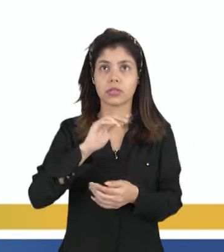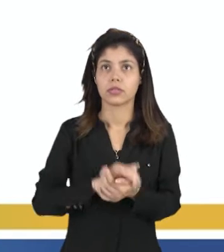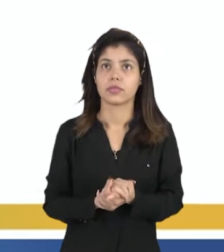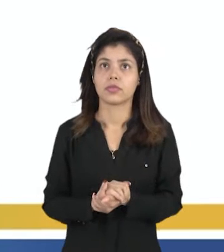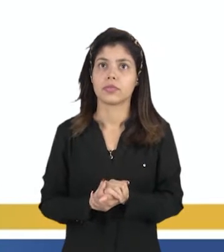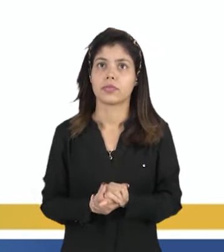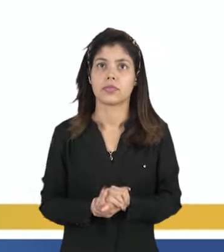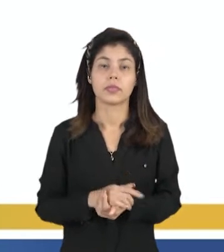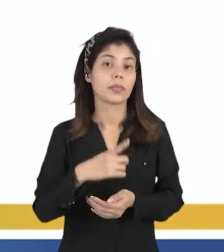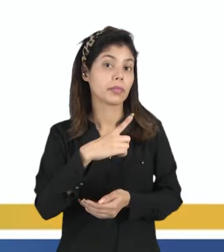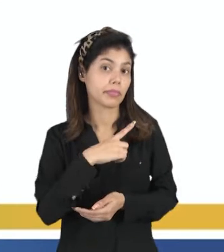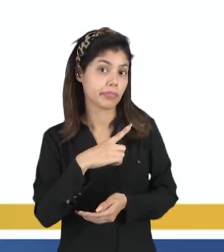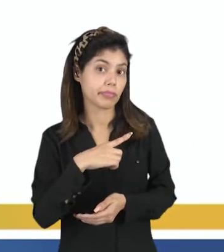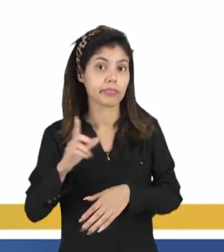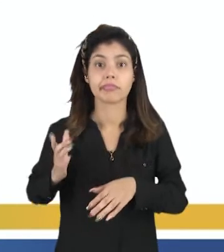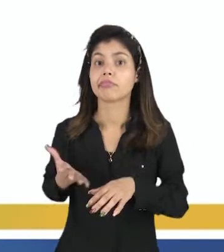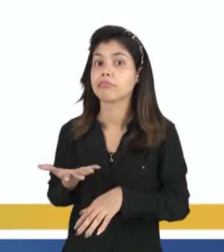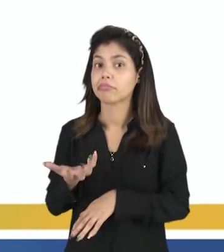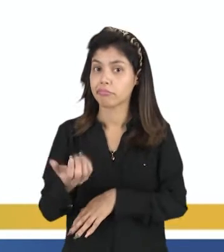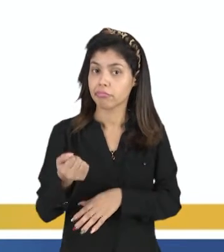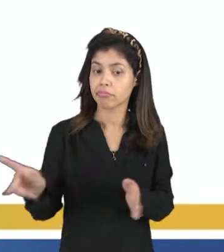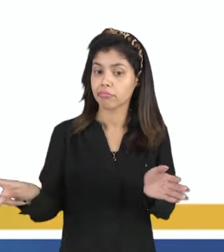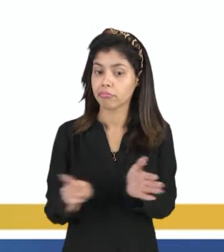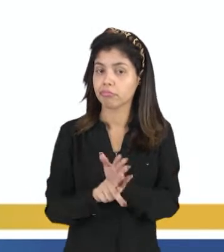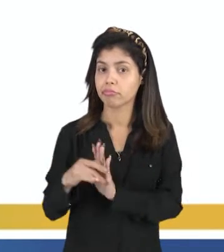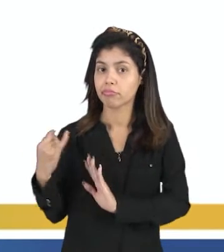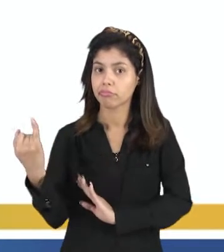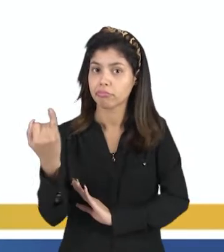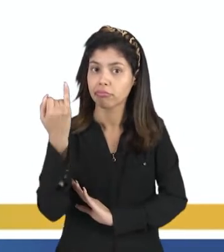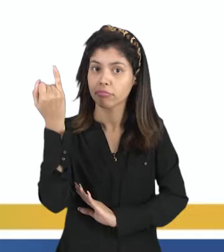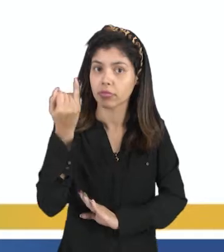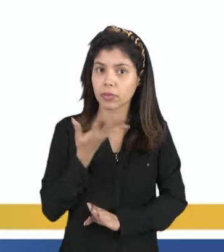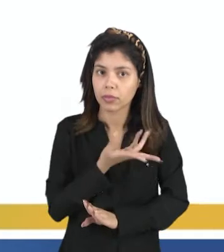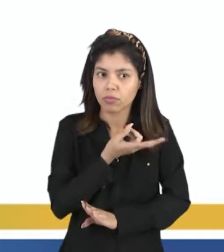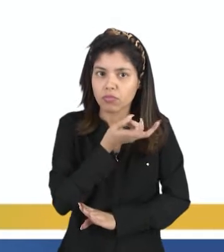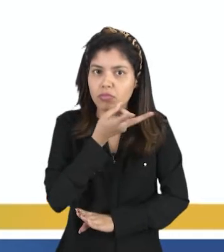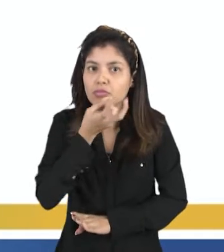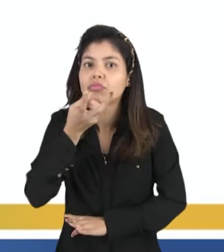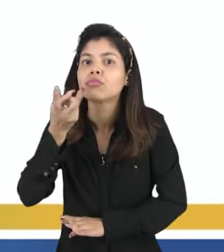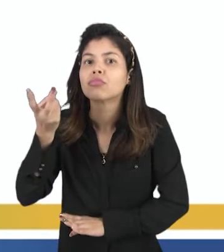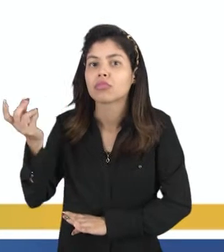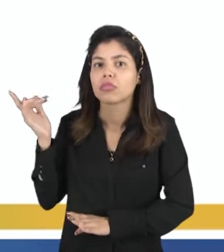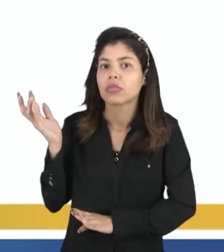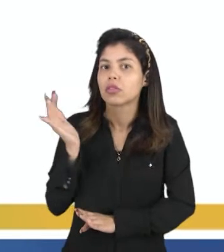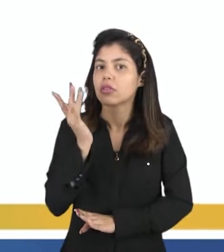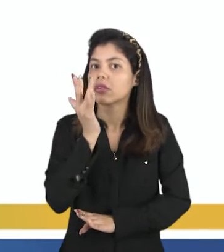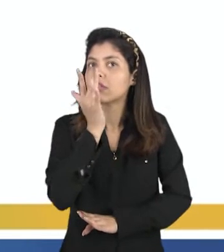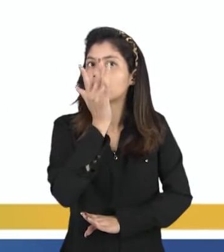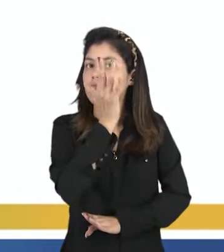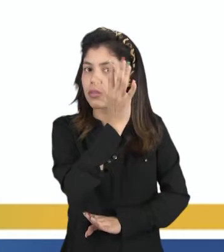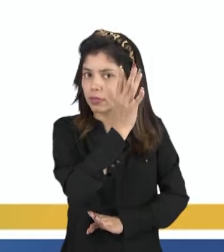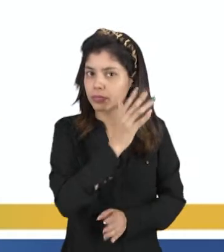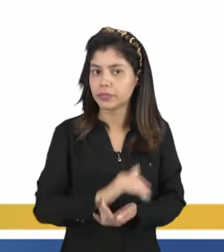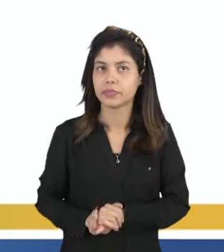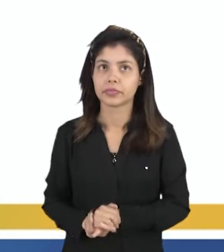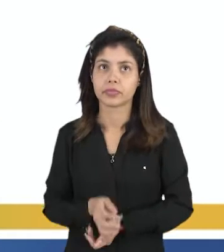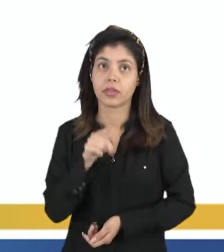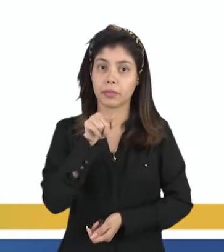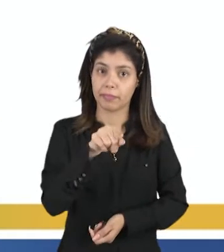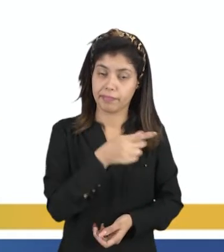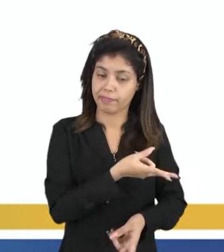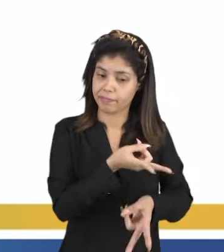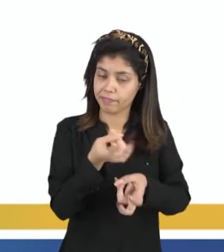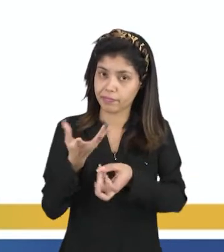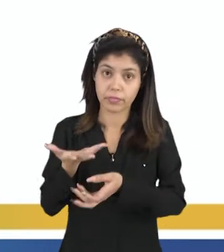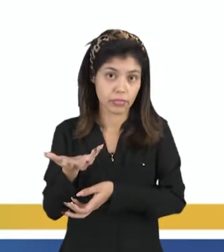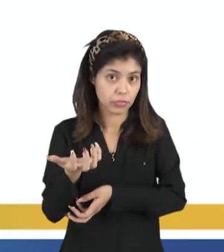são receptores específicos para captar os odores. Esses receptores,